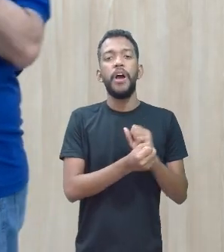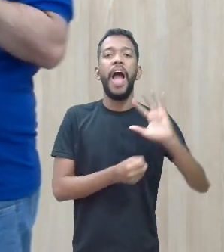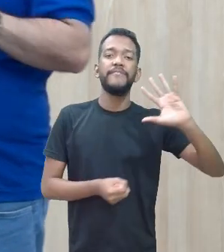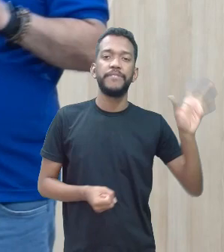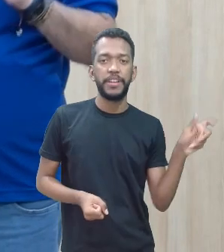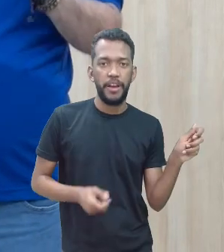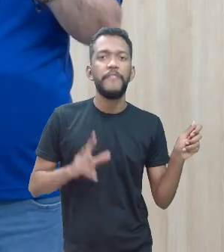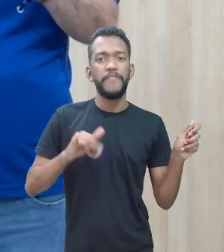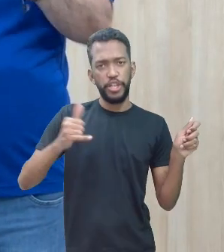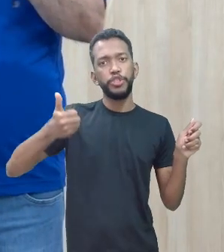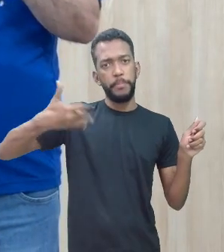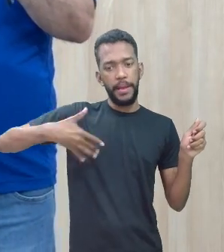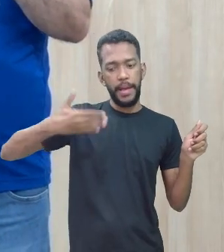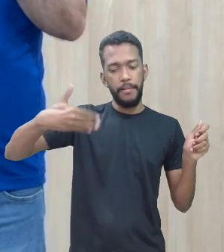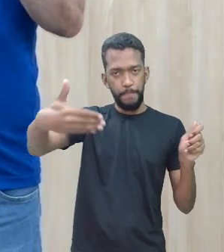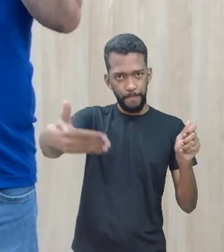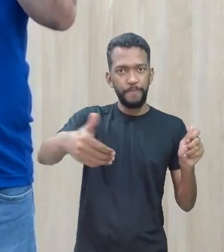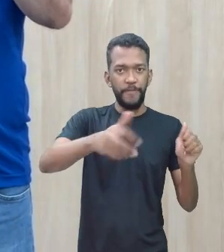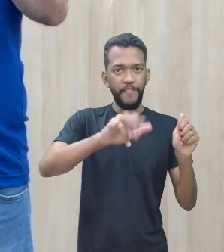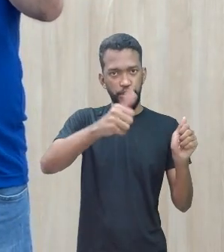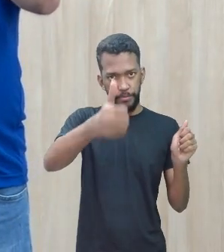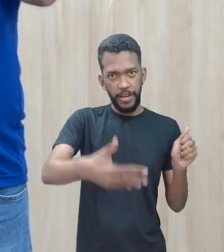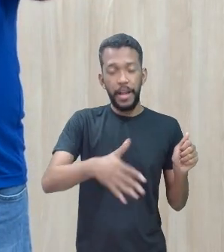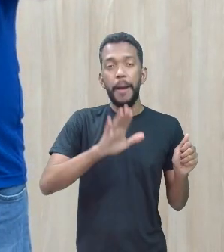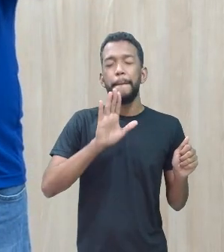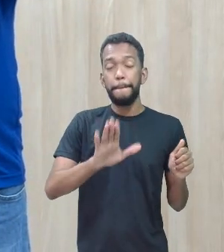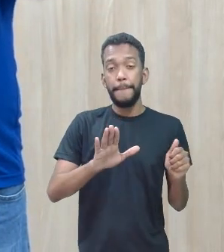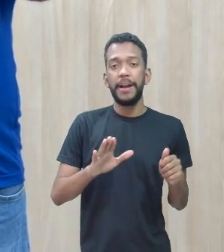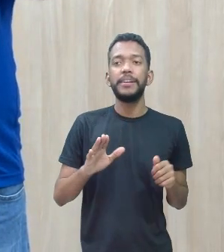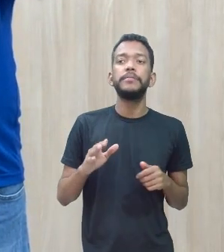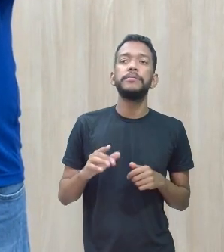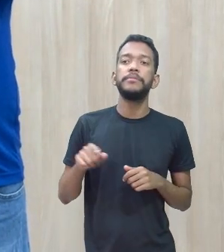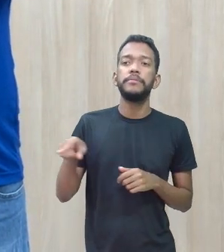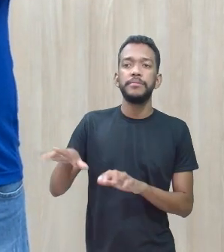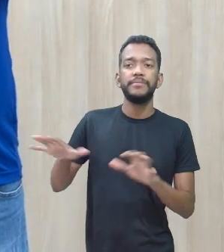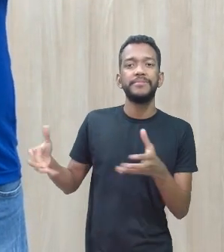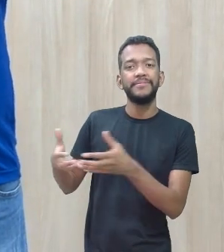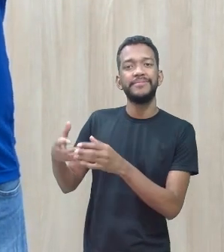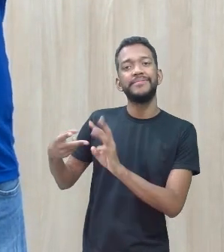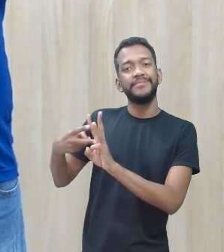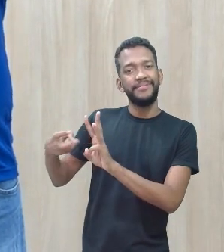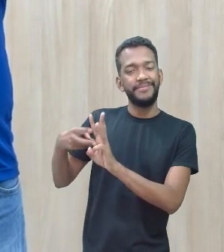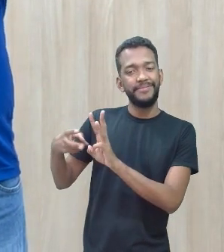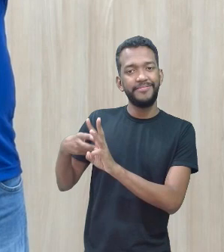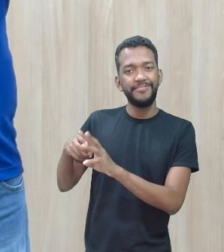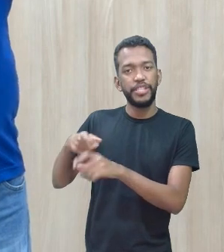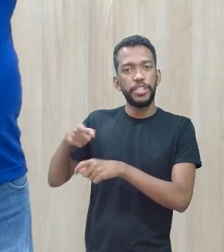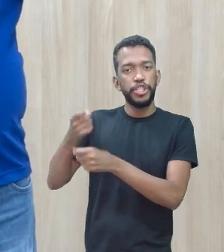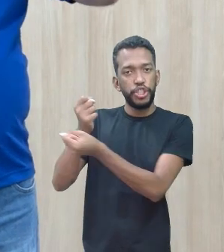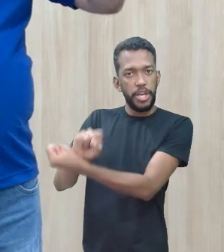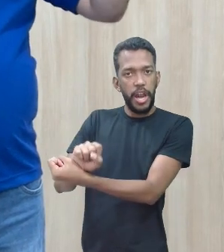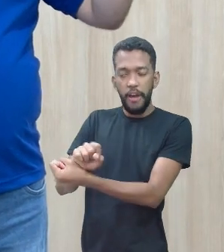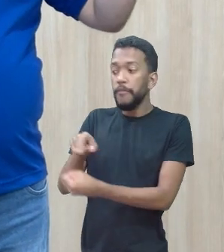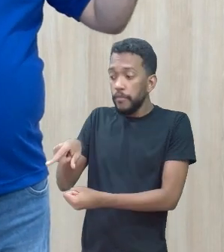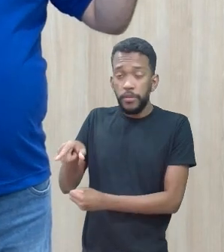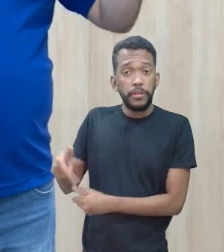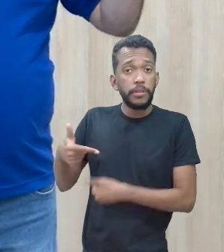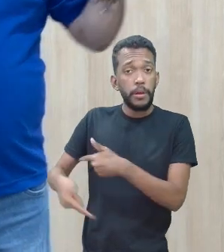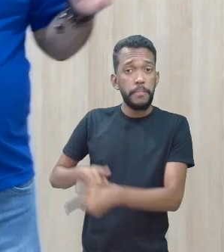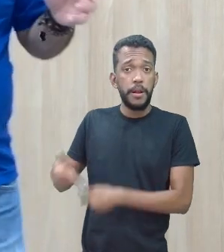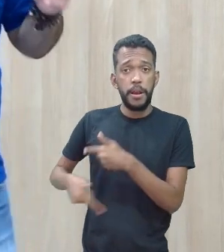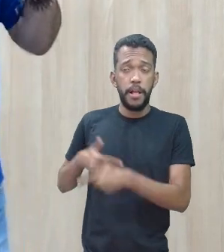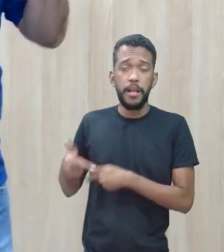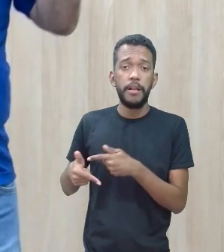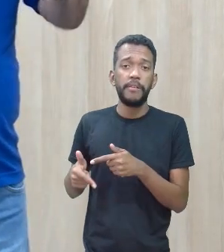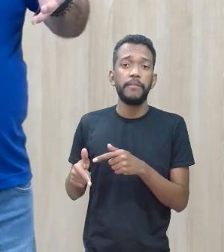ela logo em seguida, mas esses escravos indígenas eles trabalhavam, né,